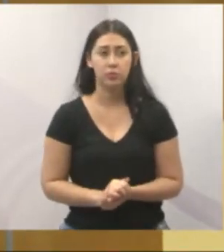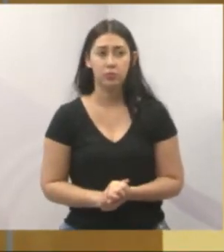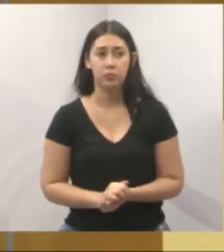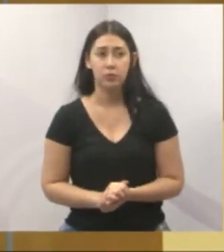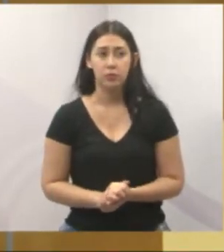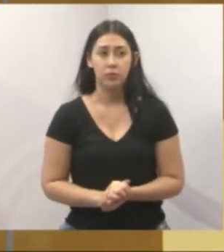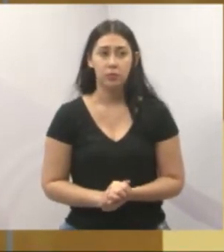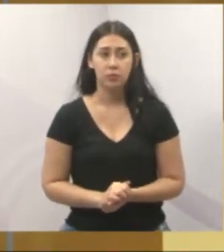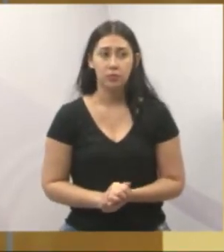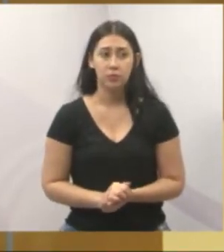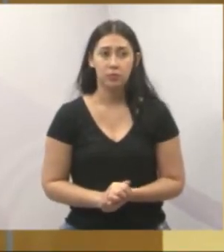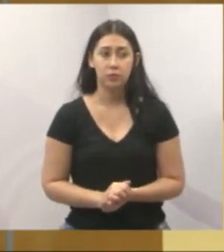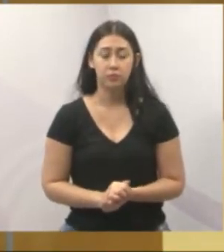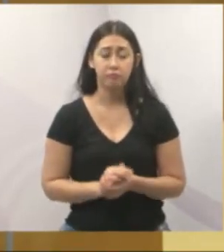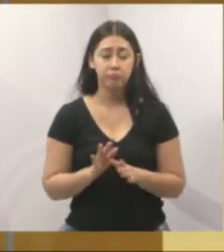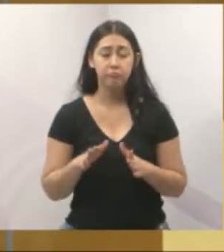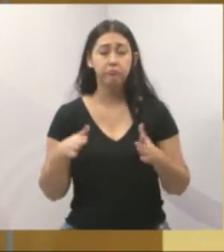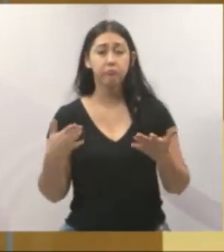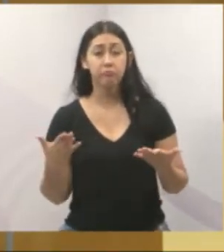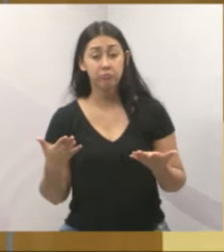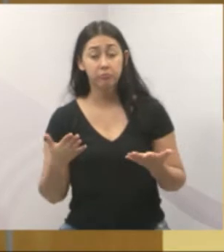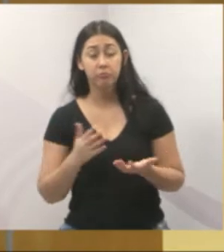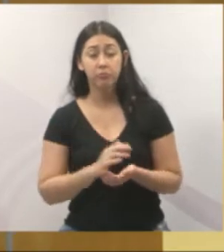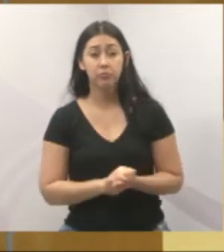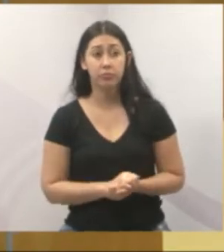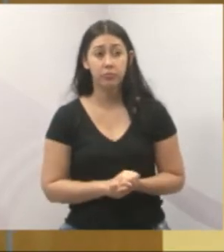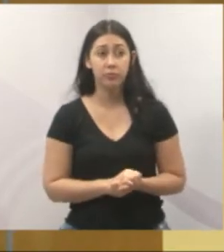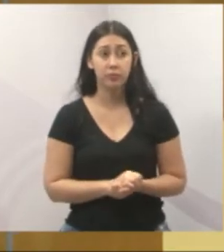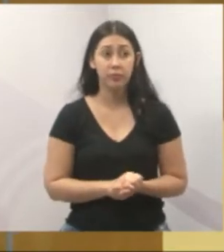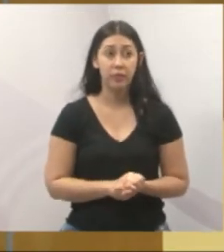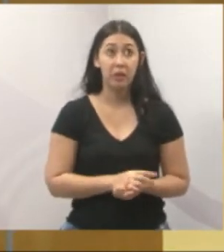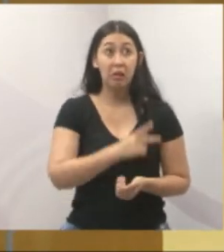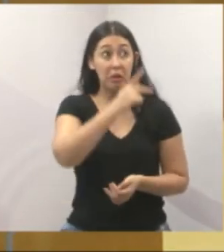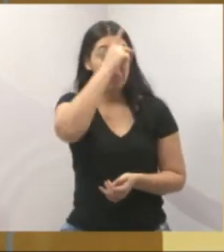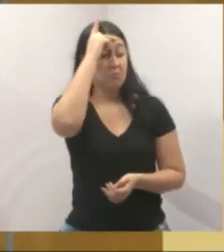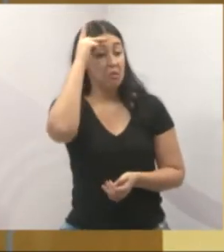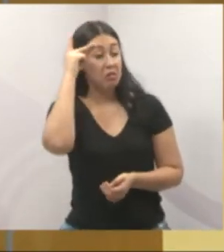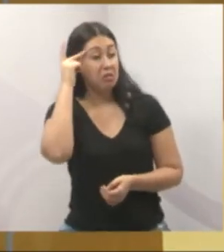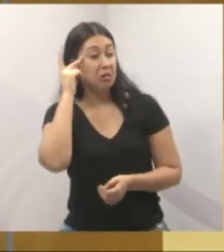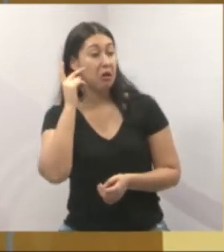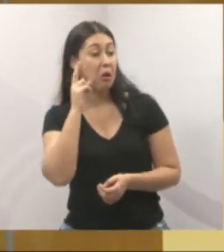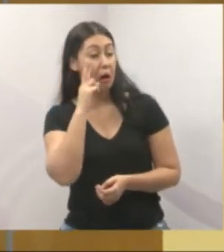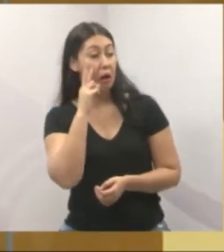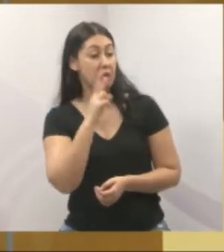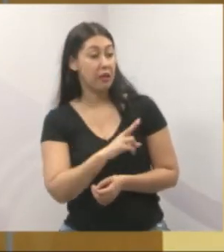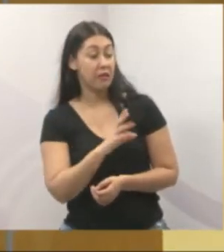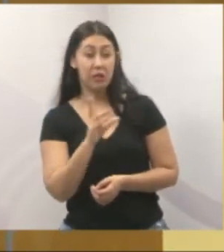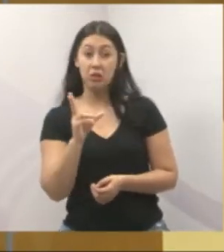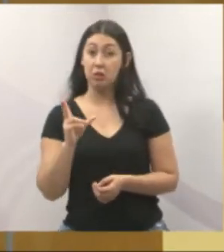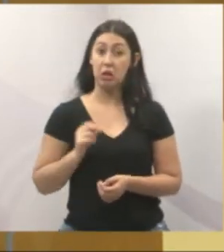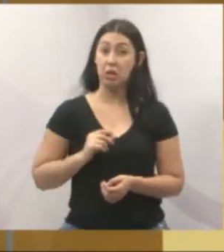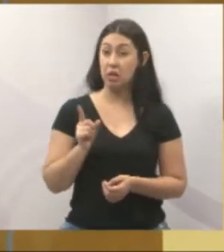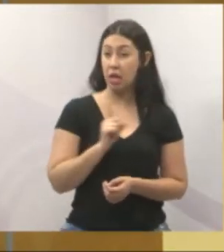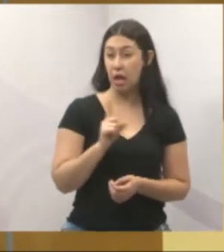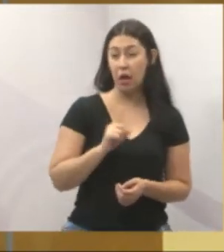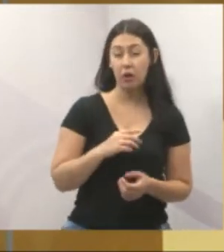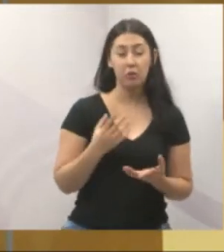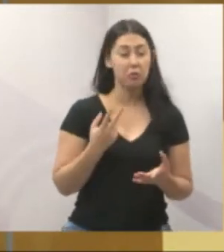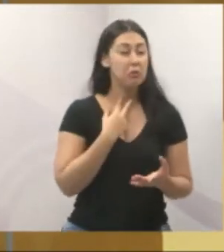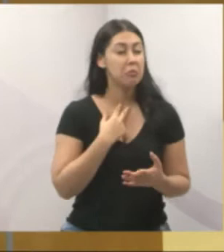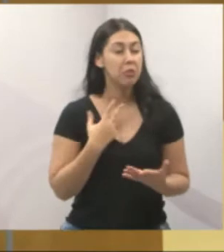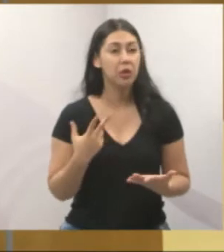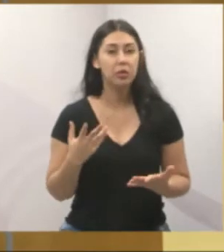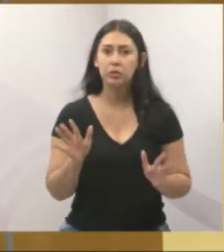aí faz-se uma figura jurídica, dizendo, não, mas é desapropriação. Não é desapropriação.